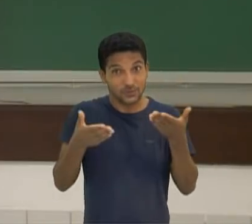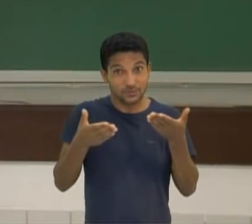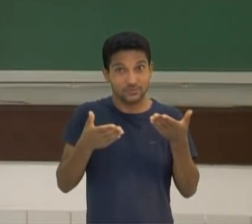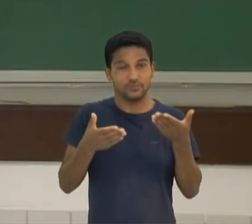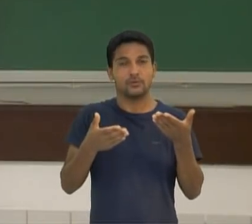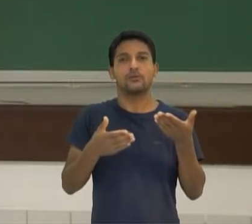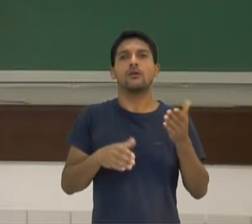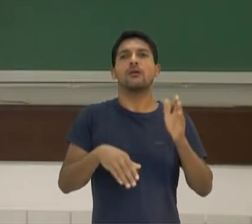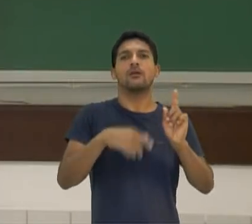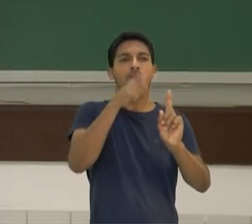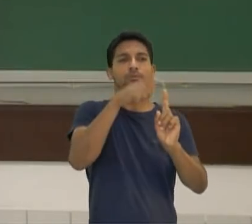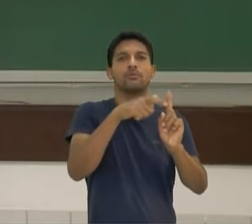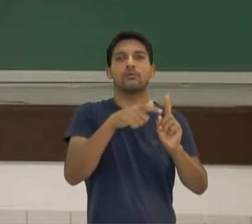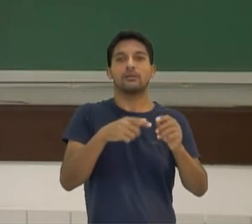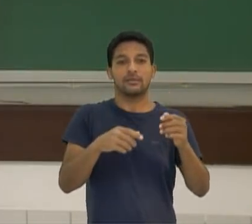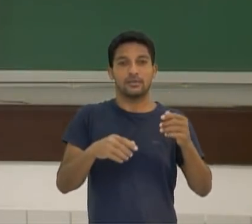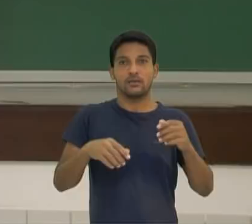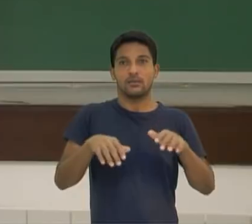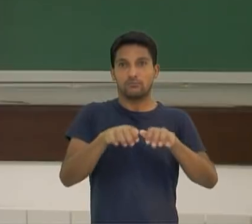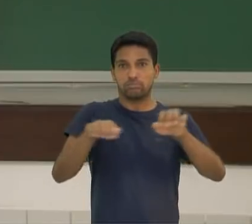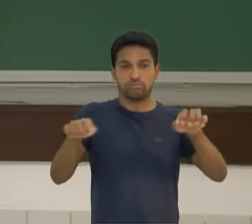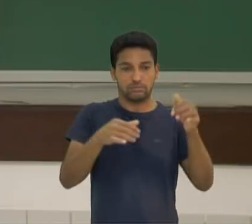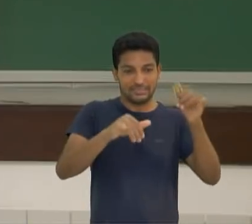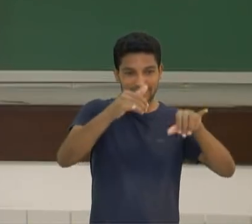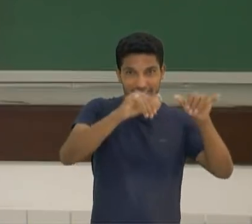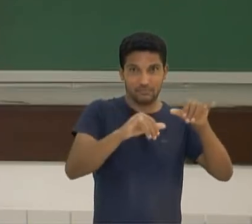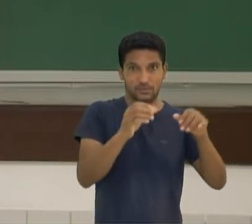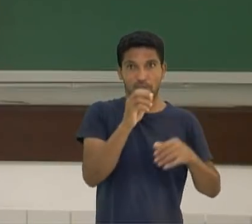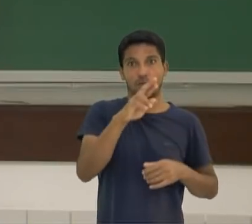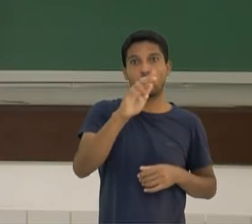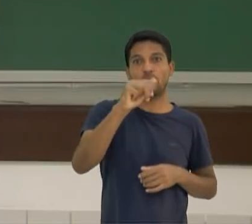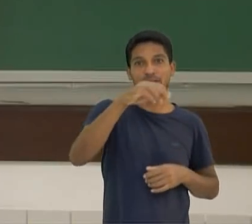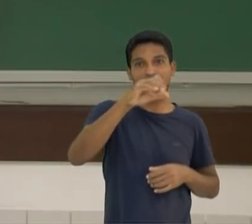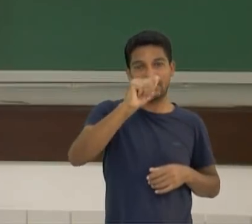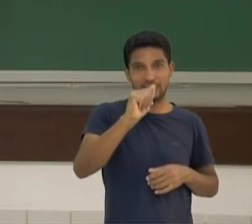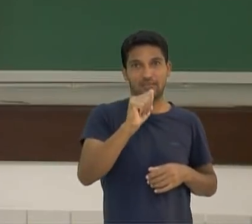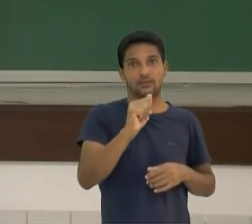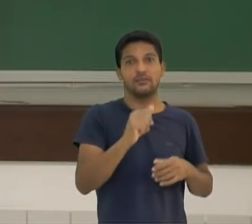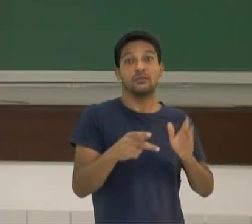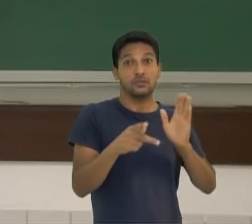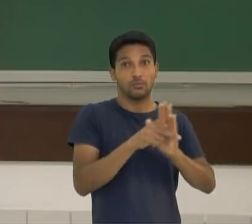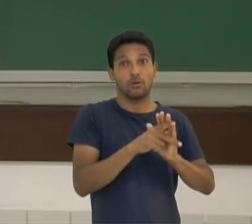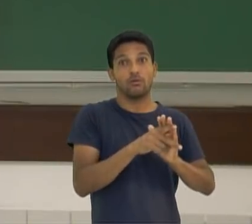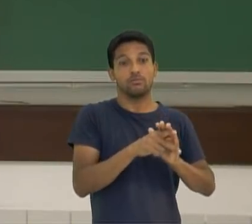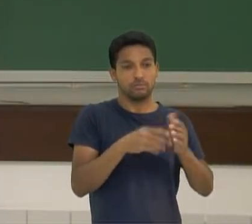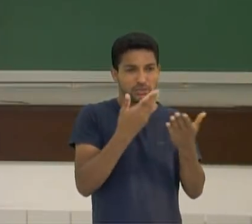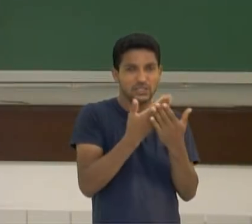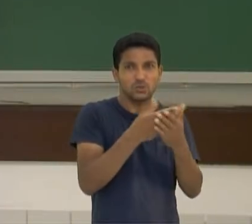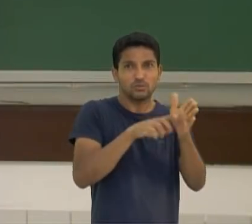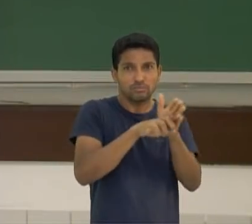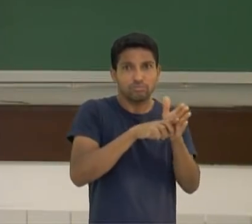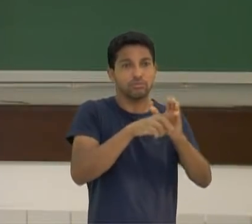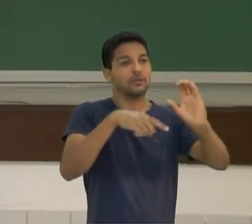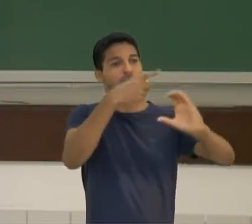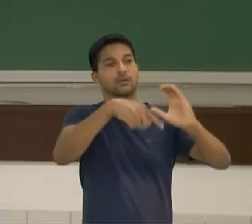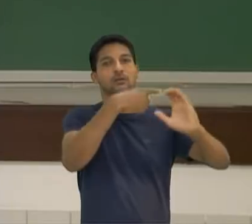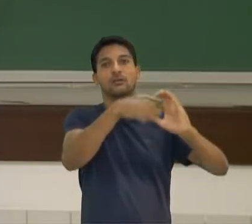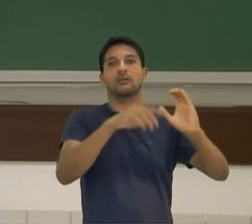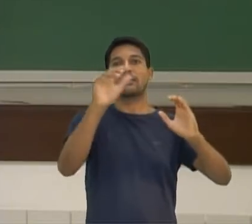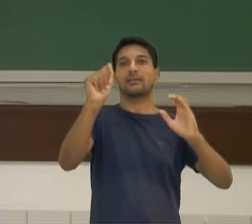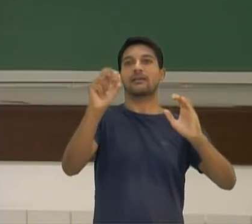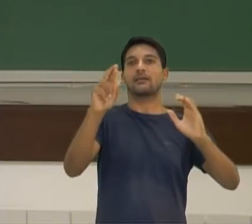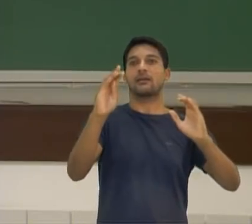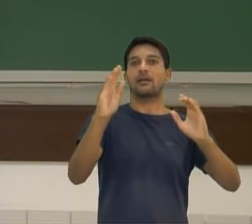ele, química orgânica é o ramo da química que estuda os compostos formados por carbono. Ou